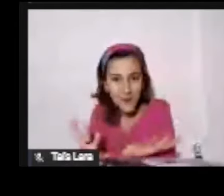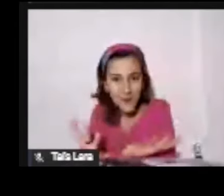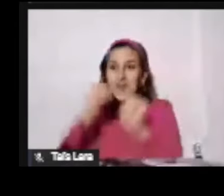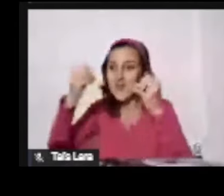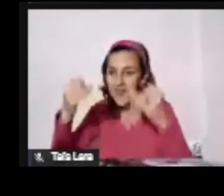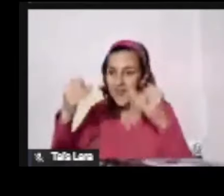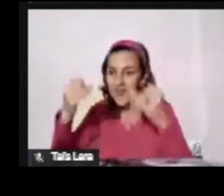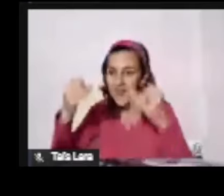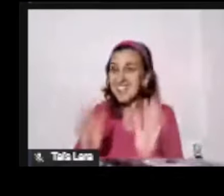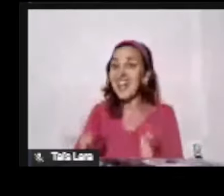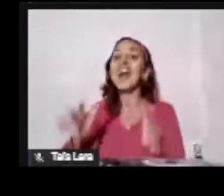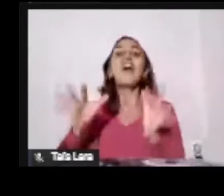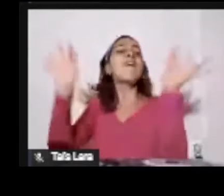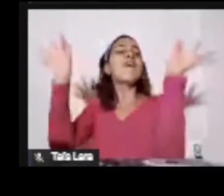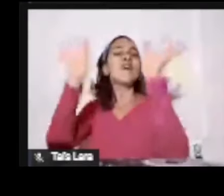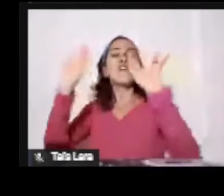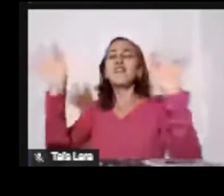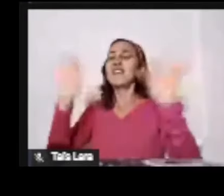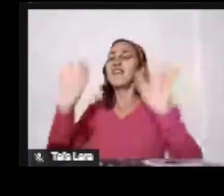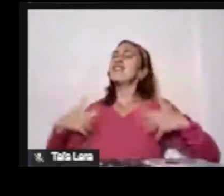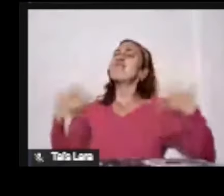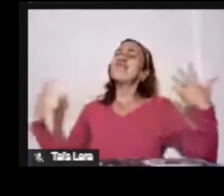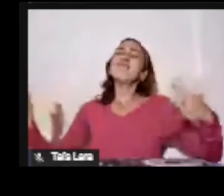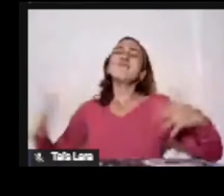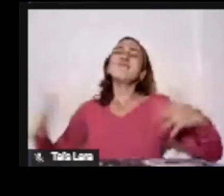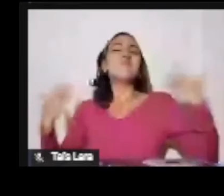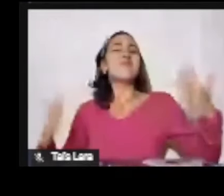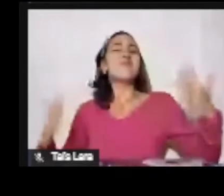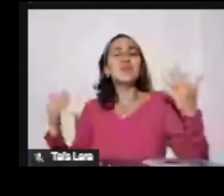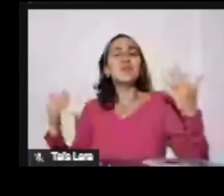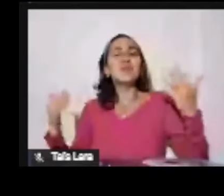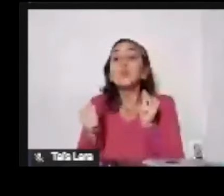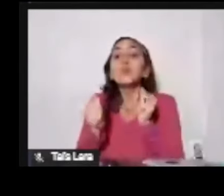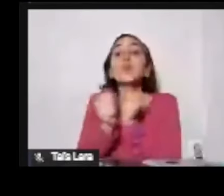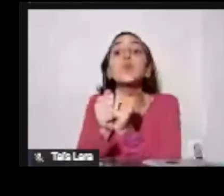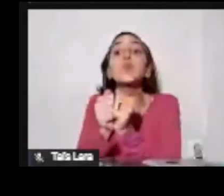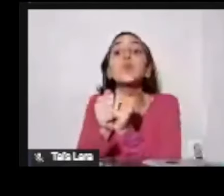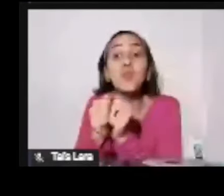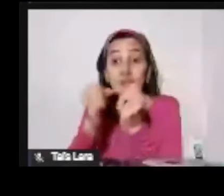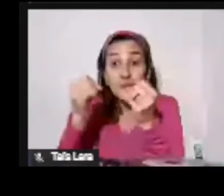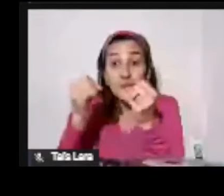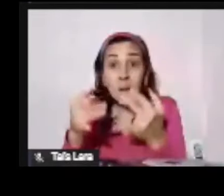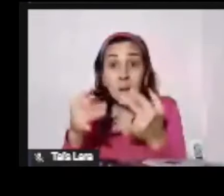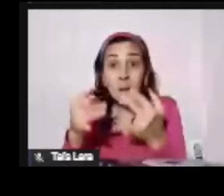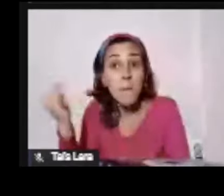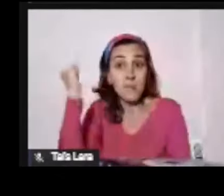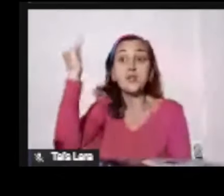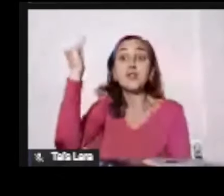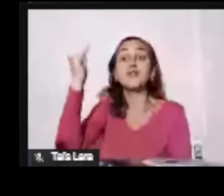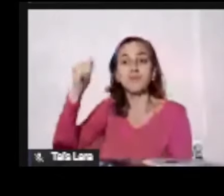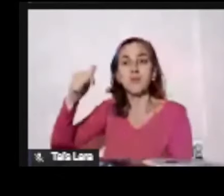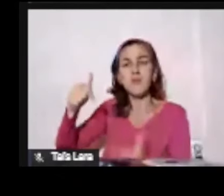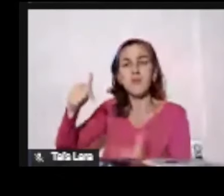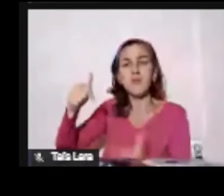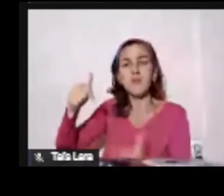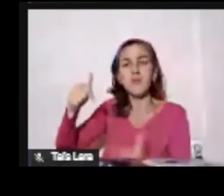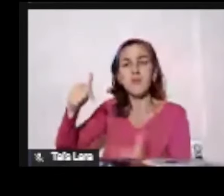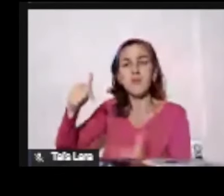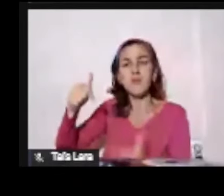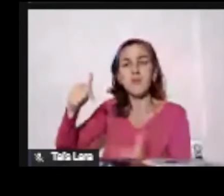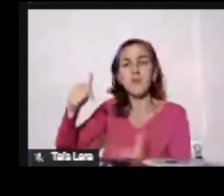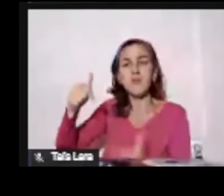com essa é uma iniciativa, é importante dizer, da Rede Não Bata Eduque. E, bom, vamos para a leitura